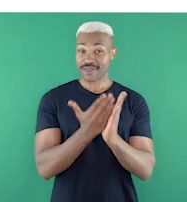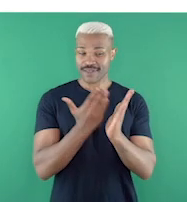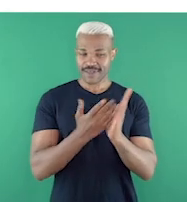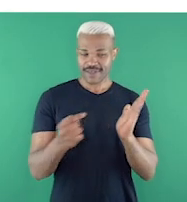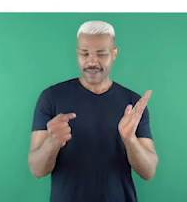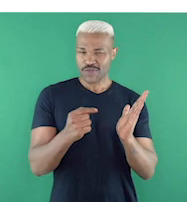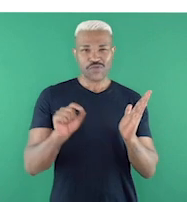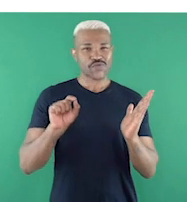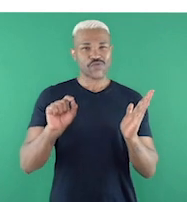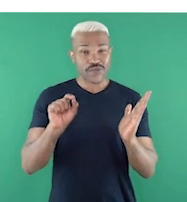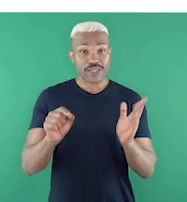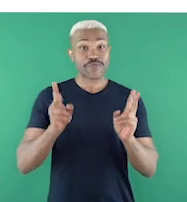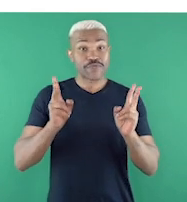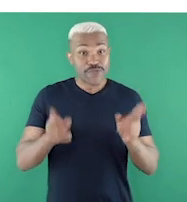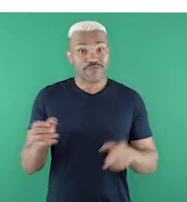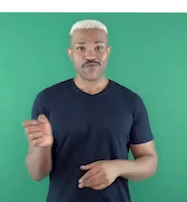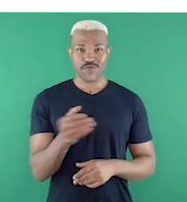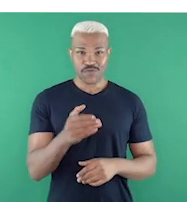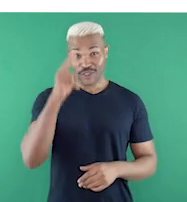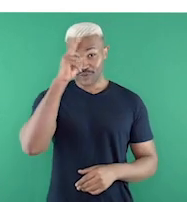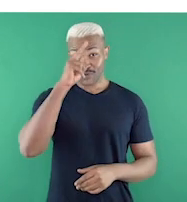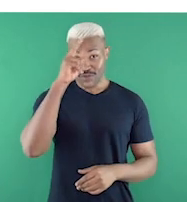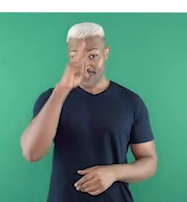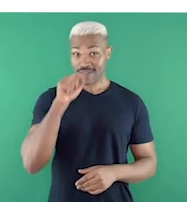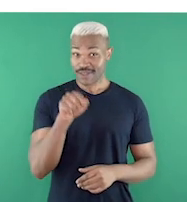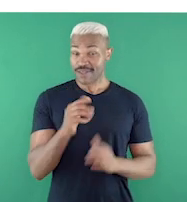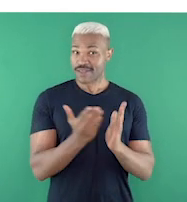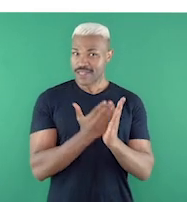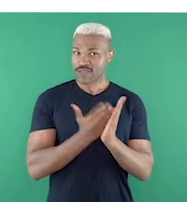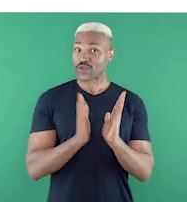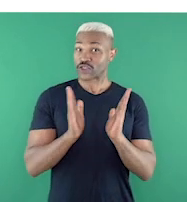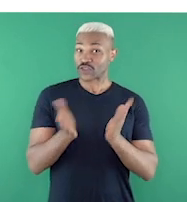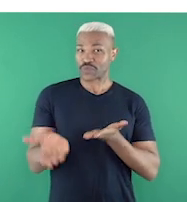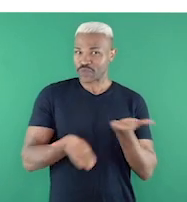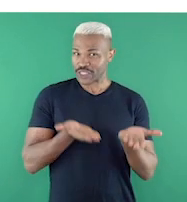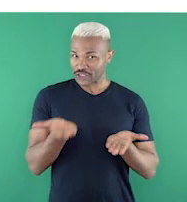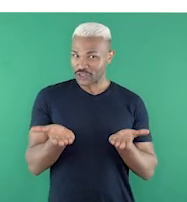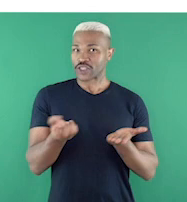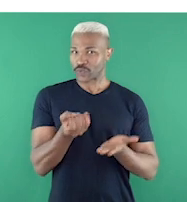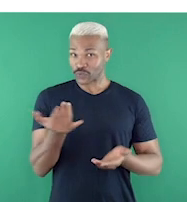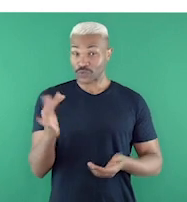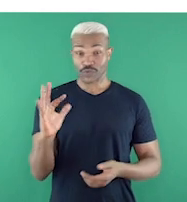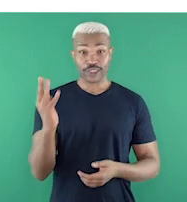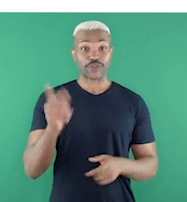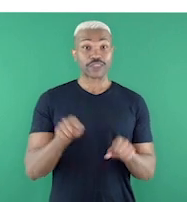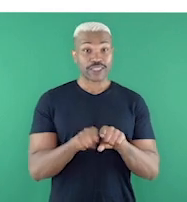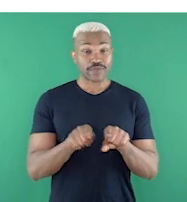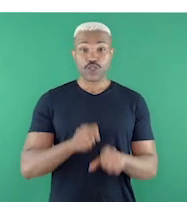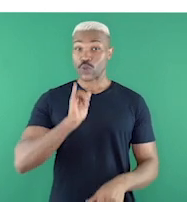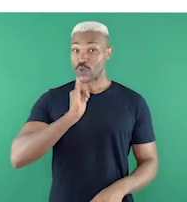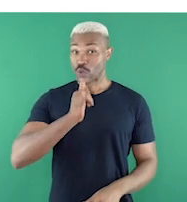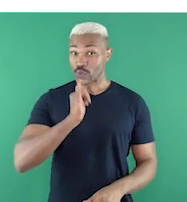aqui, Mesma Nova História. Um livro que eu já mediei algumas vezes, já contei